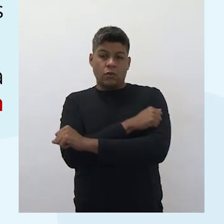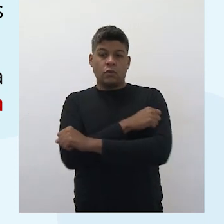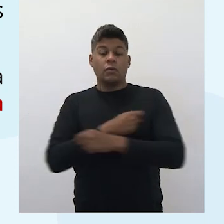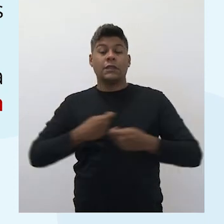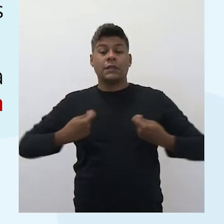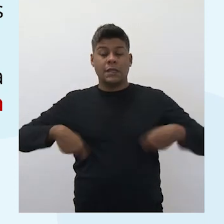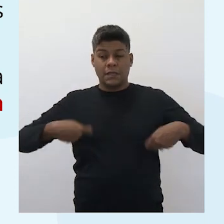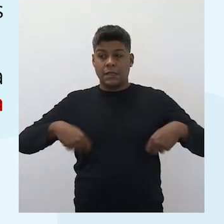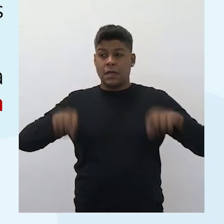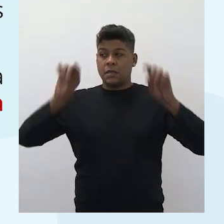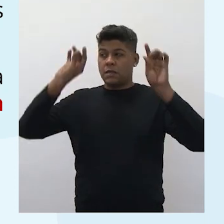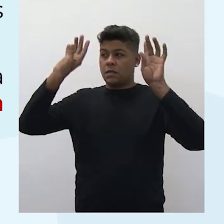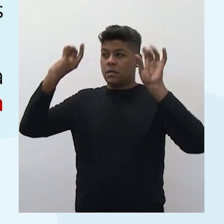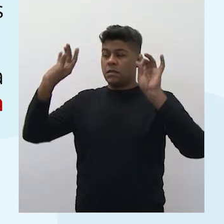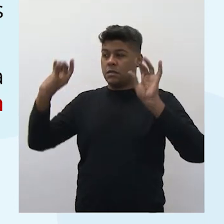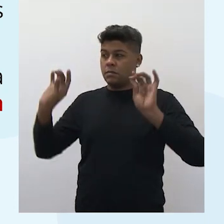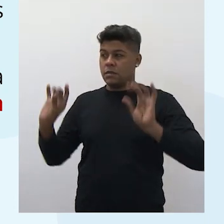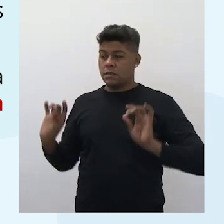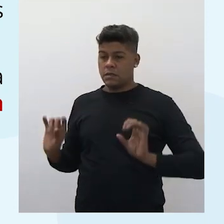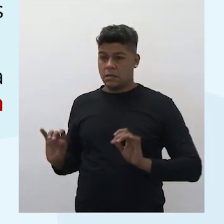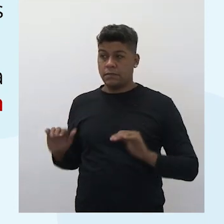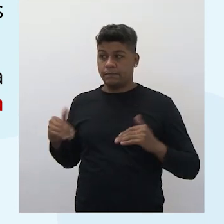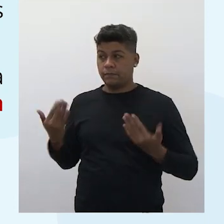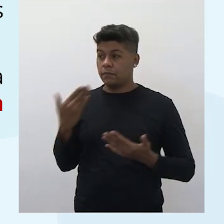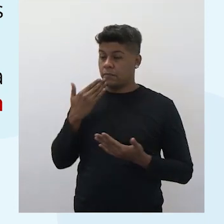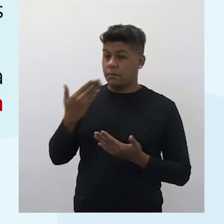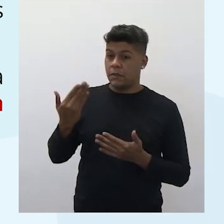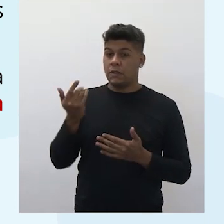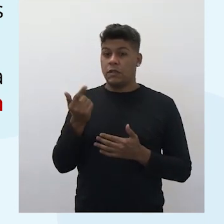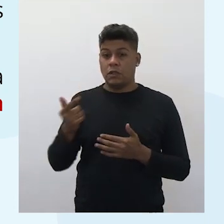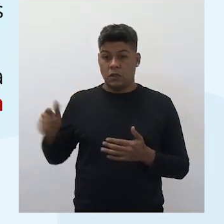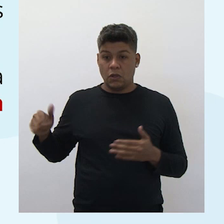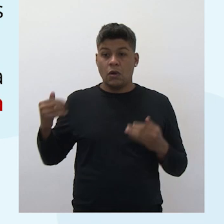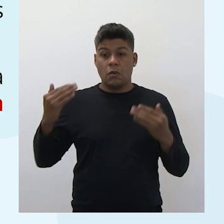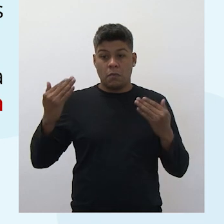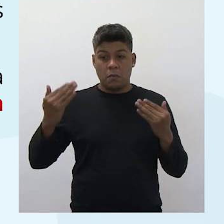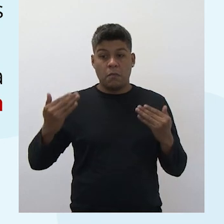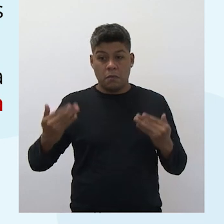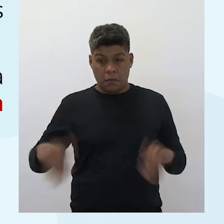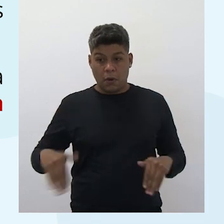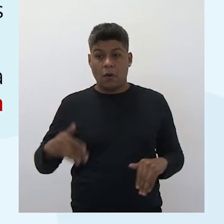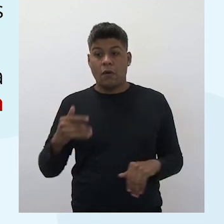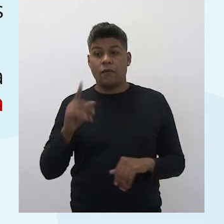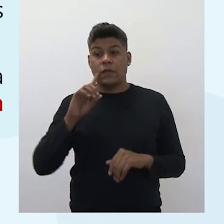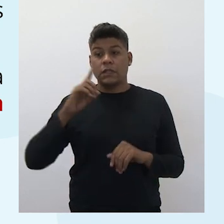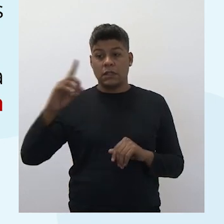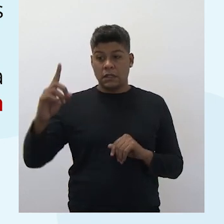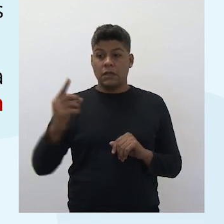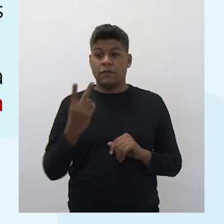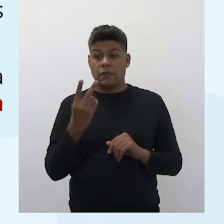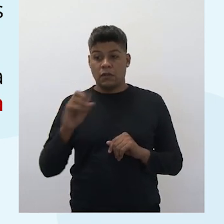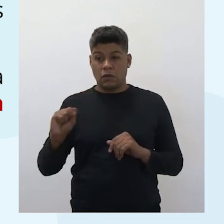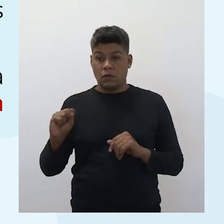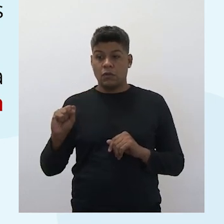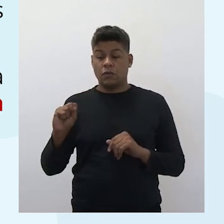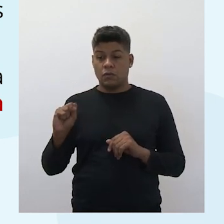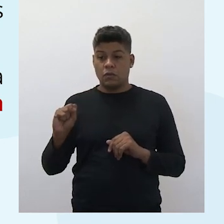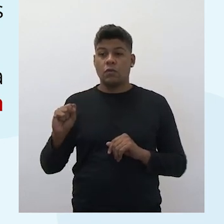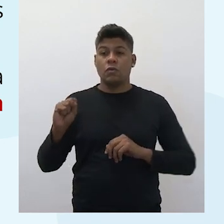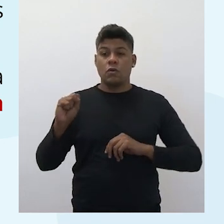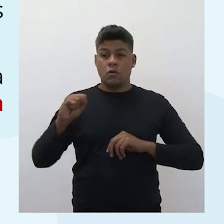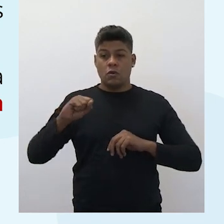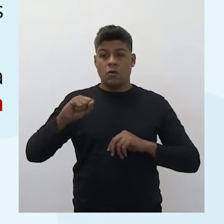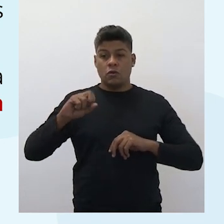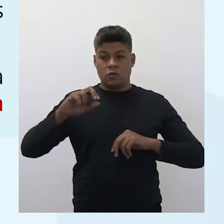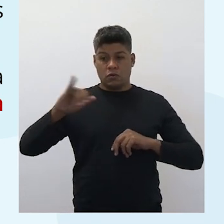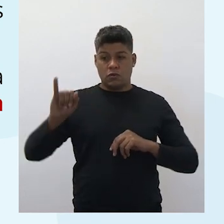necessidades especiais. Tá? Aí está o período novamente, a prova pode ser aplicada o dia de 28/6 a